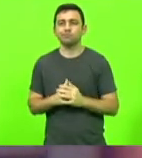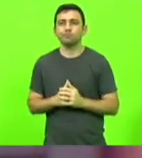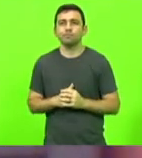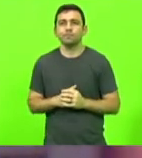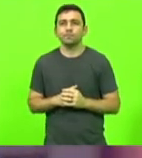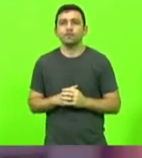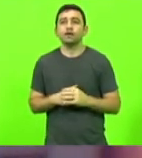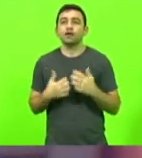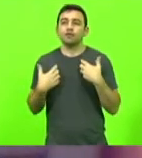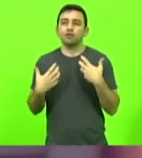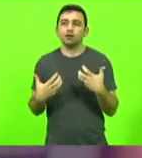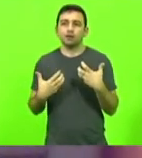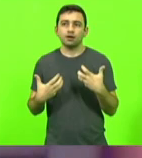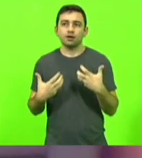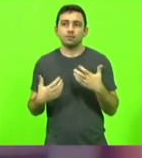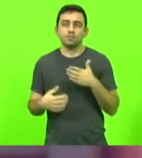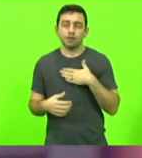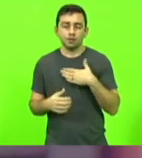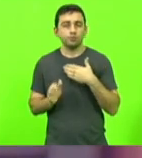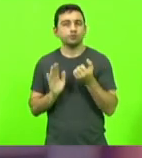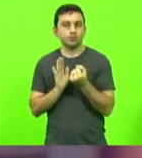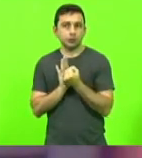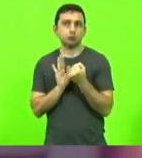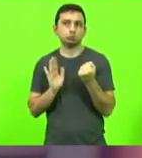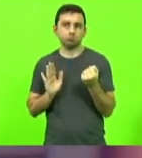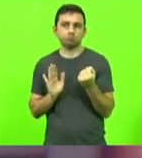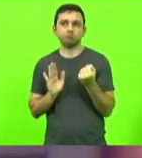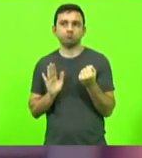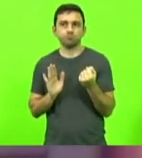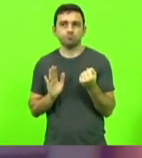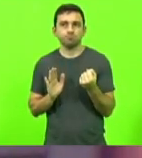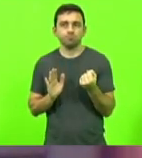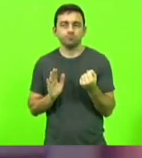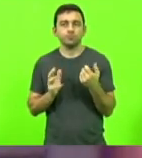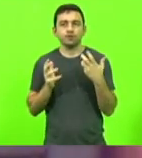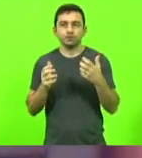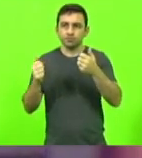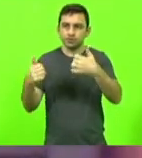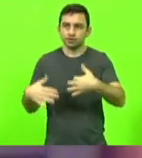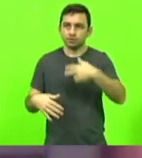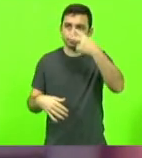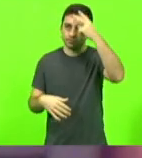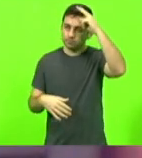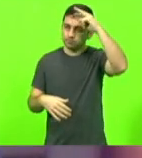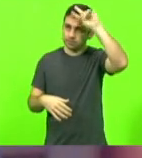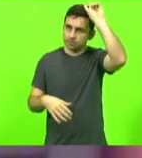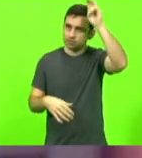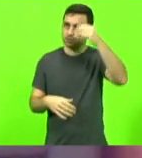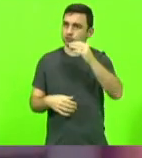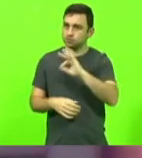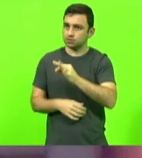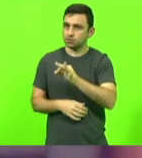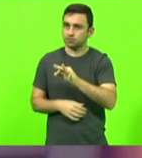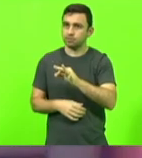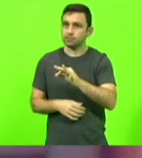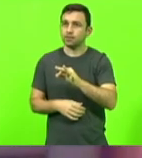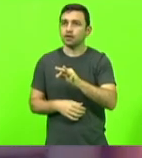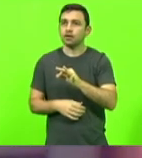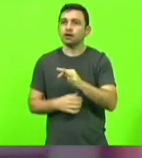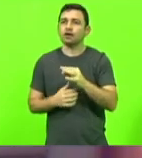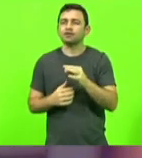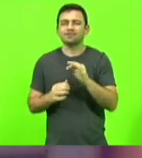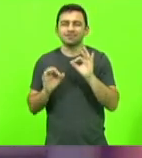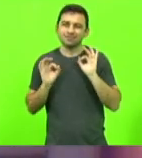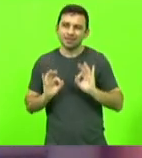Então, eu quero fazer esse registro aqui. Quero dizer, deputado Vicente, que eu gostaria, sinceramente, que a gente